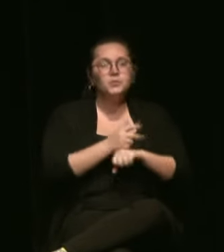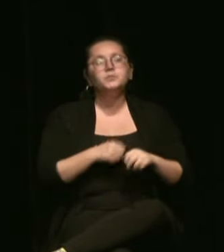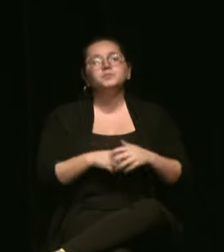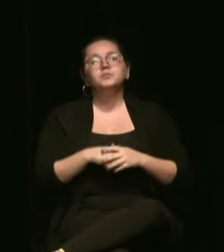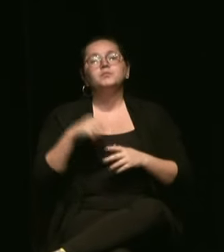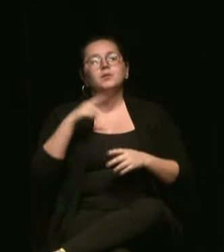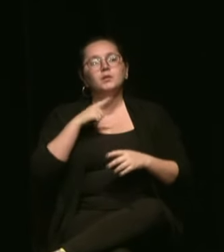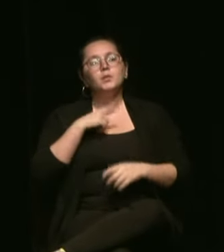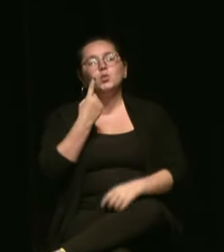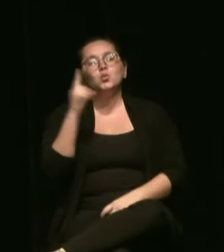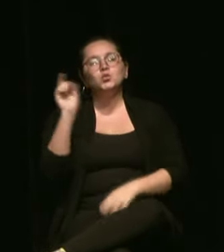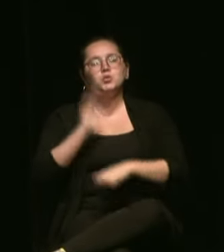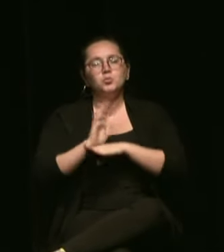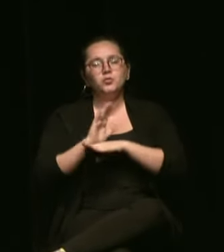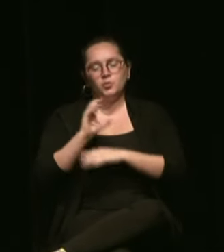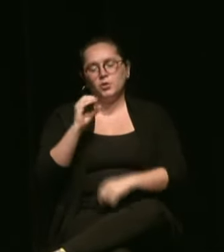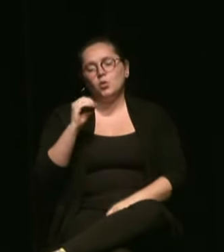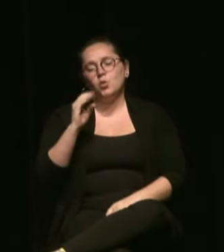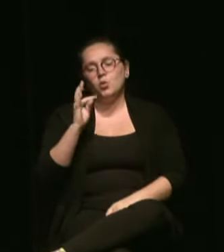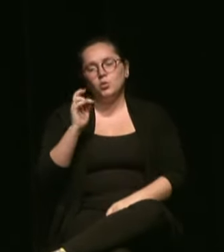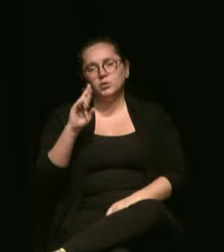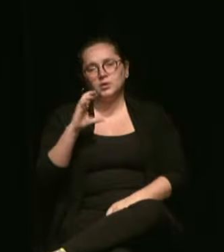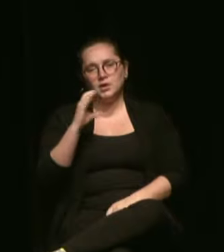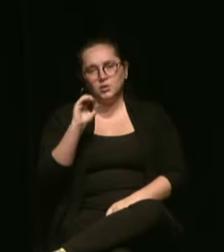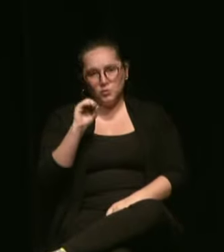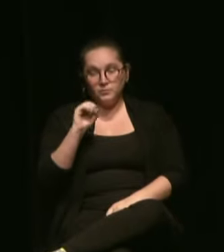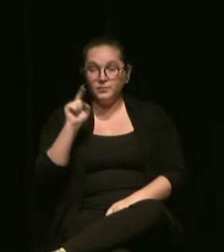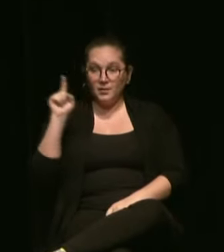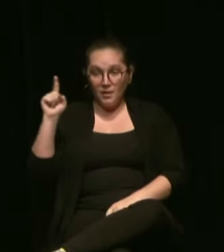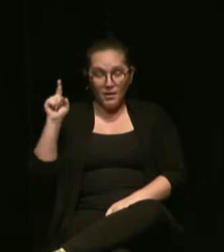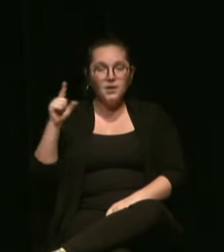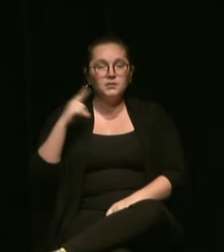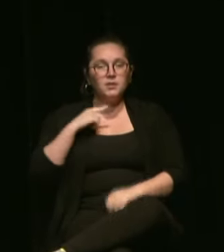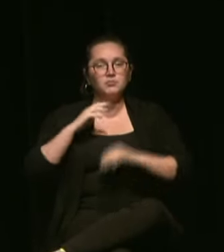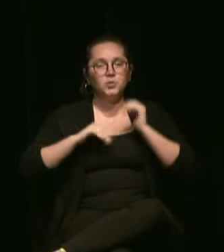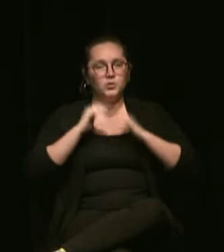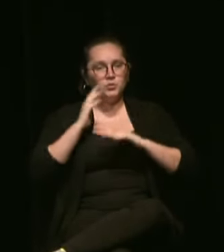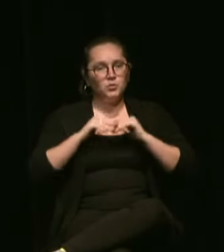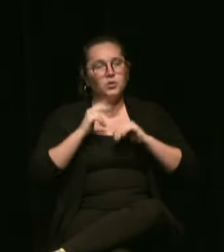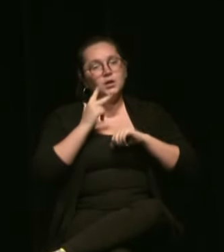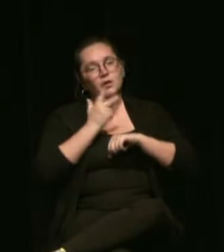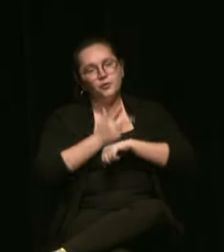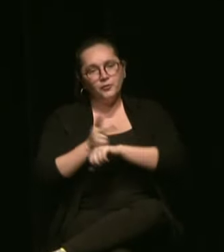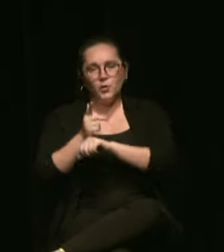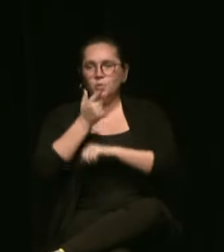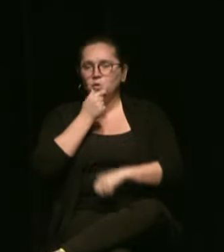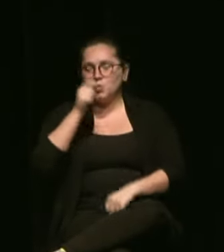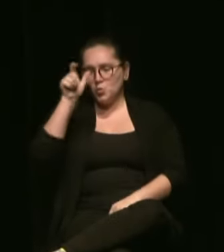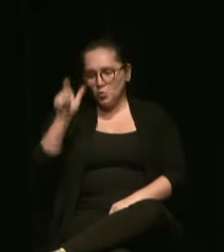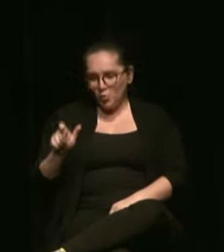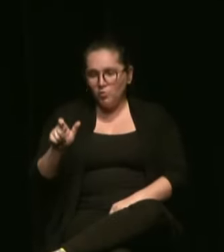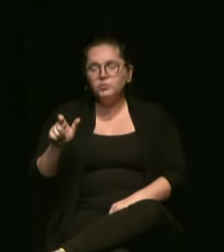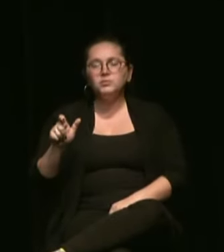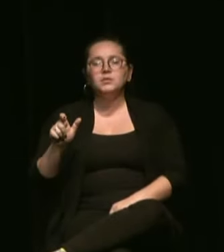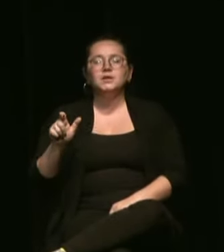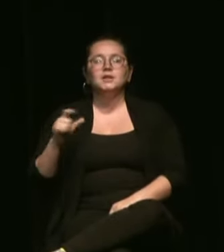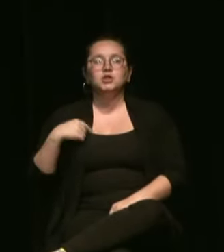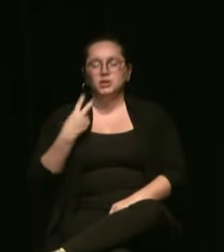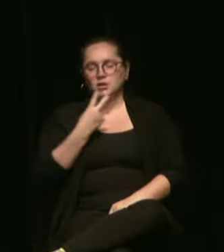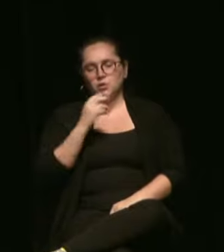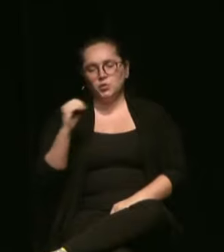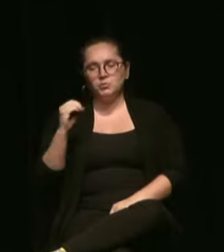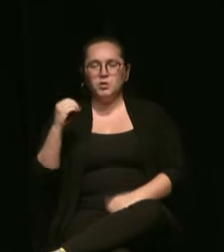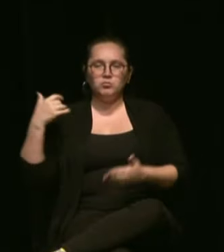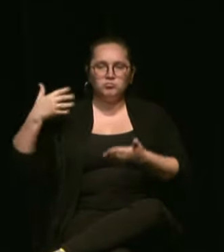Agora, seu último filme. O João produziu os filmes mais recentes do Coutinho, de Babilônia 2000 para cá.